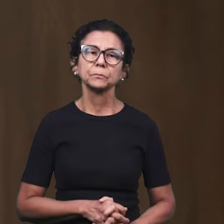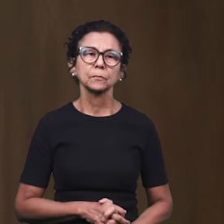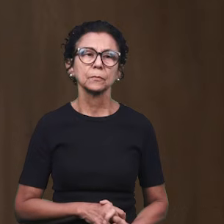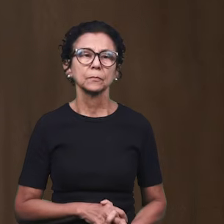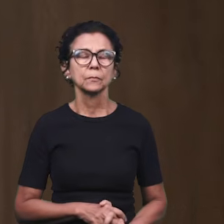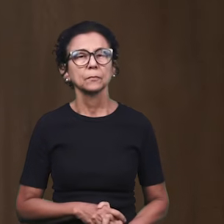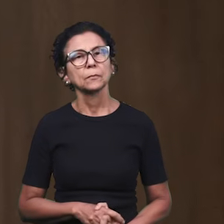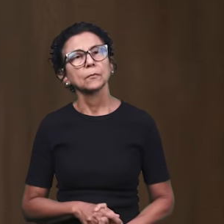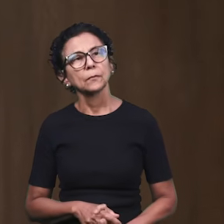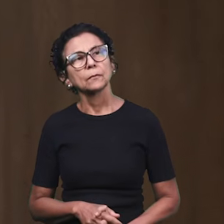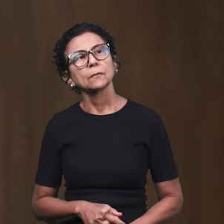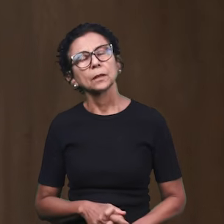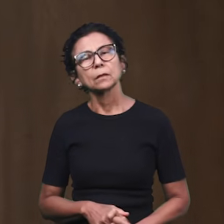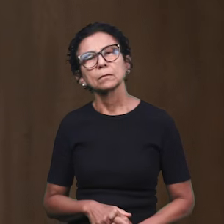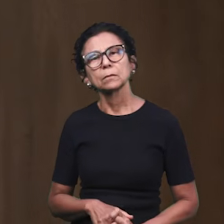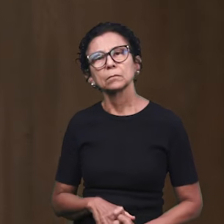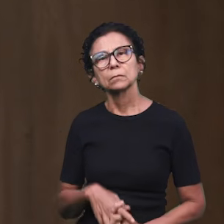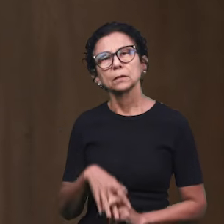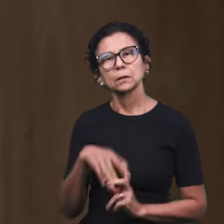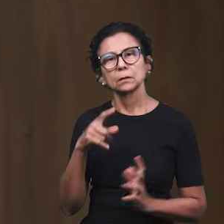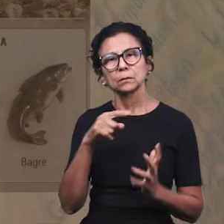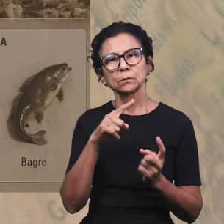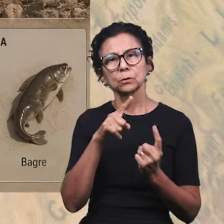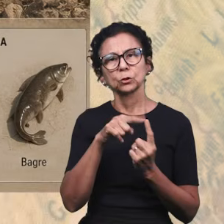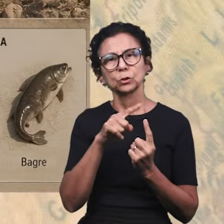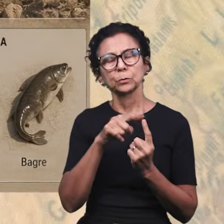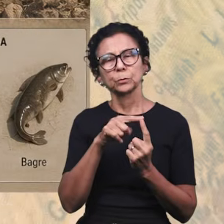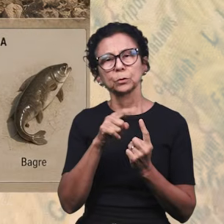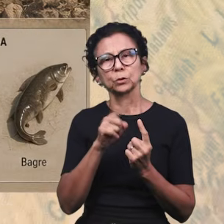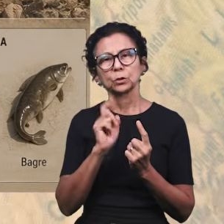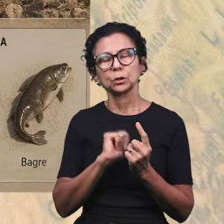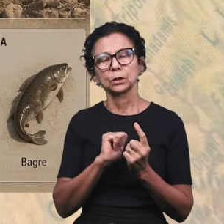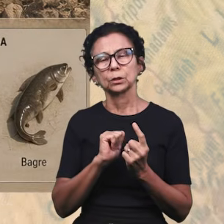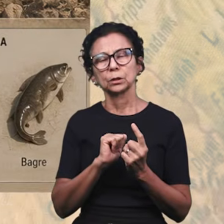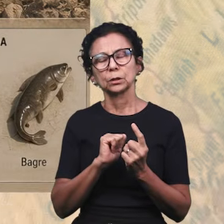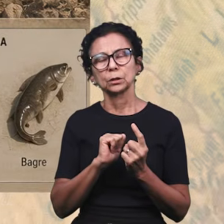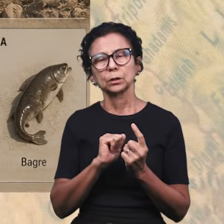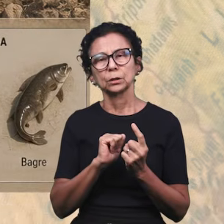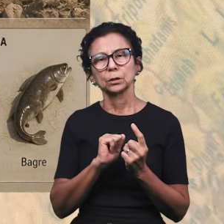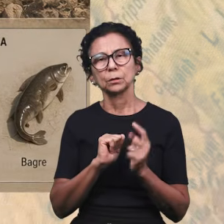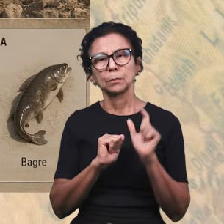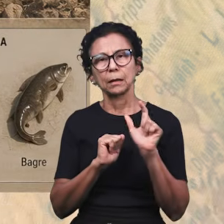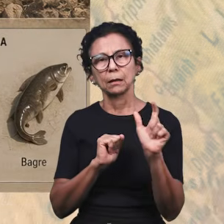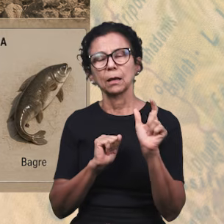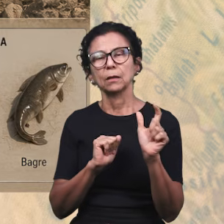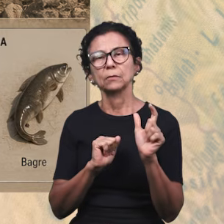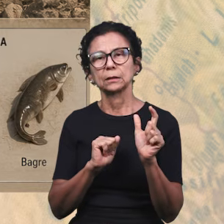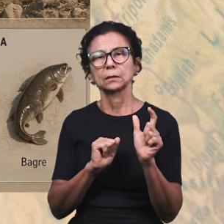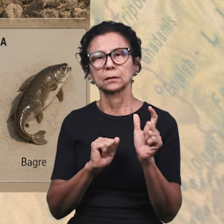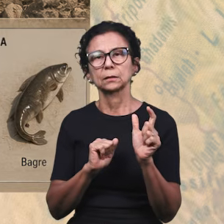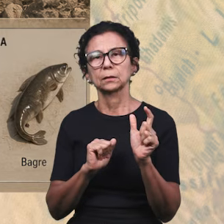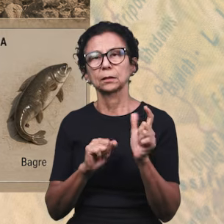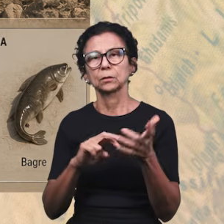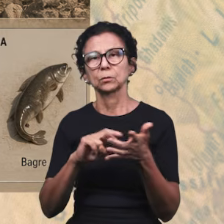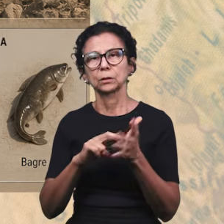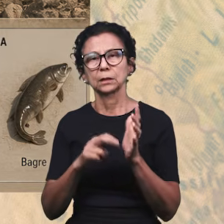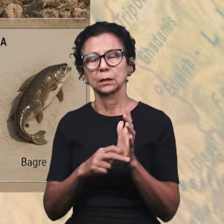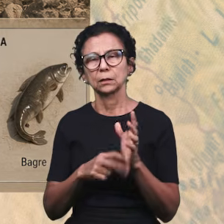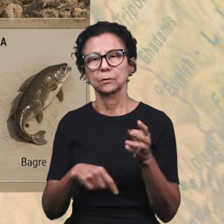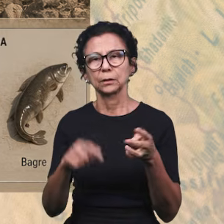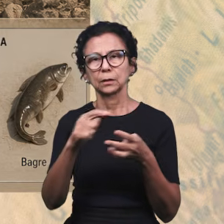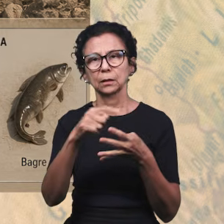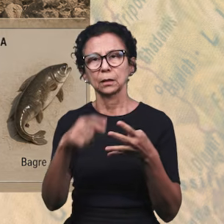nas figuras, né, a rede de arrasto ali, que é uma rede maior, e a tarrafa, que é muito comum, que a gente conhece,